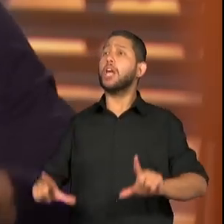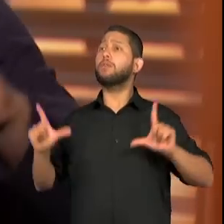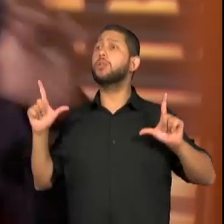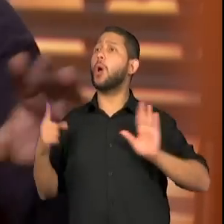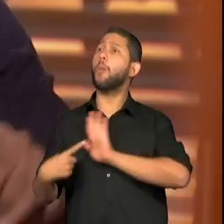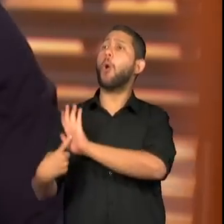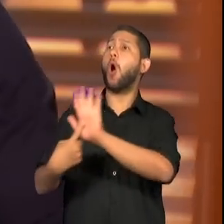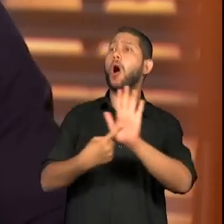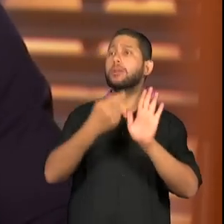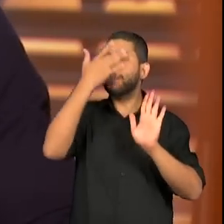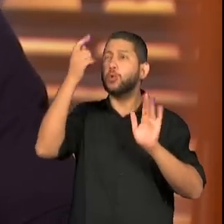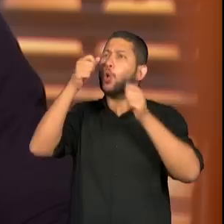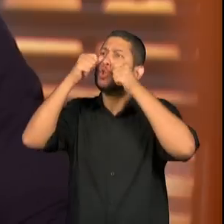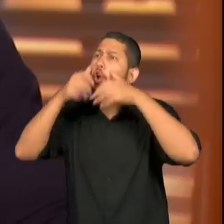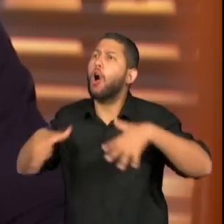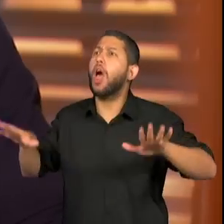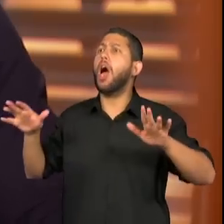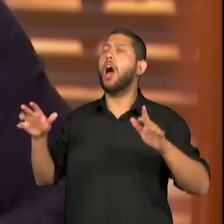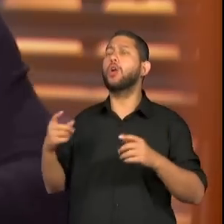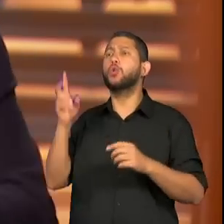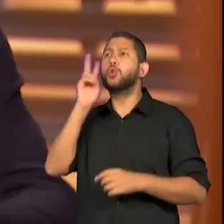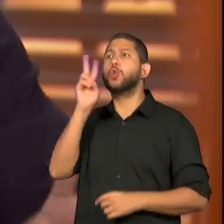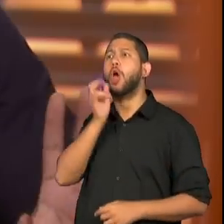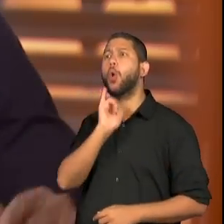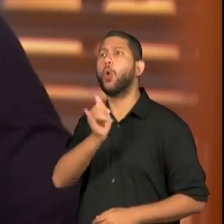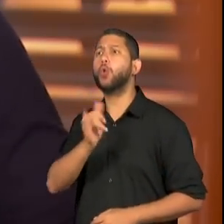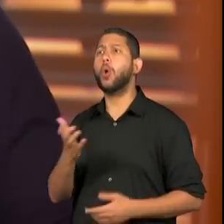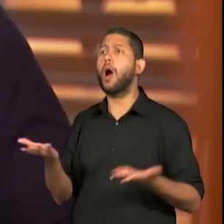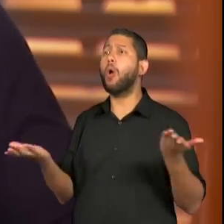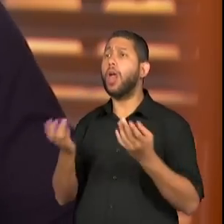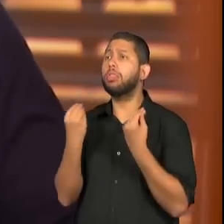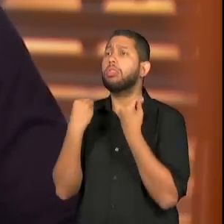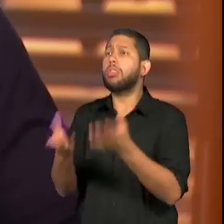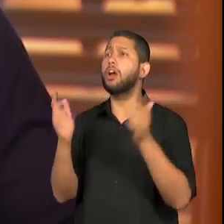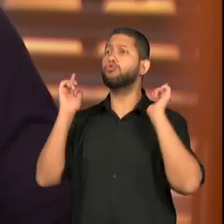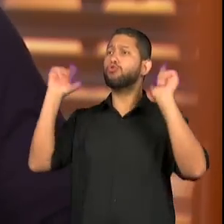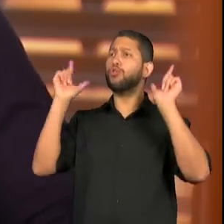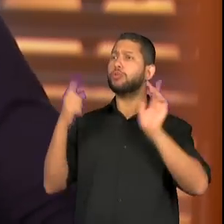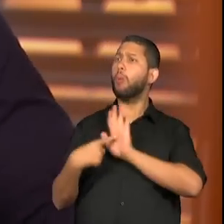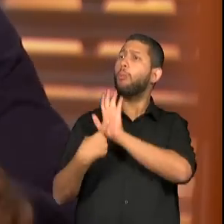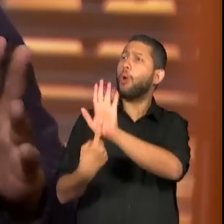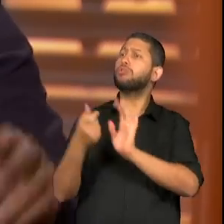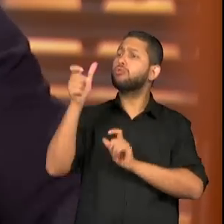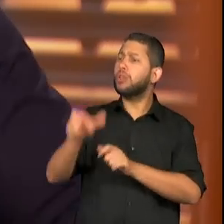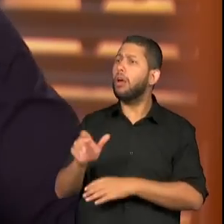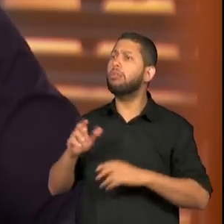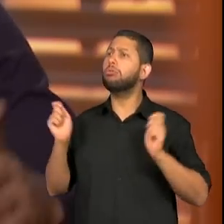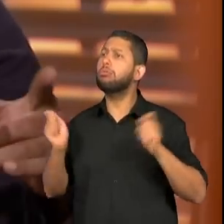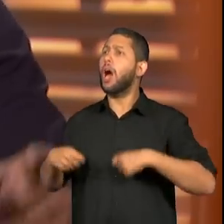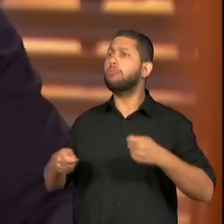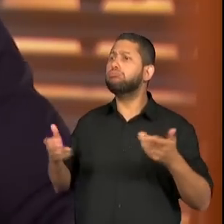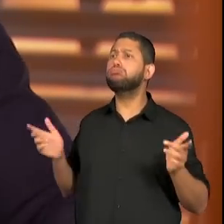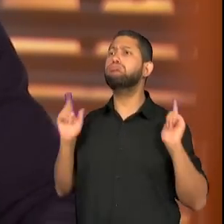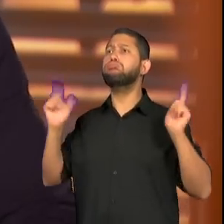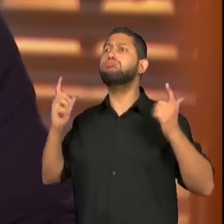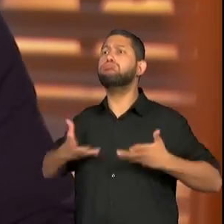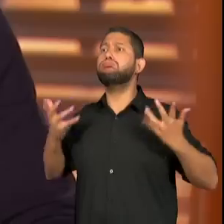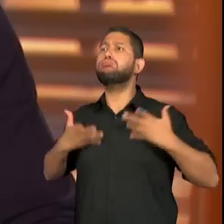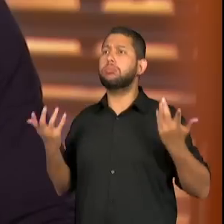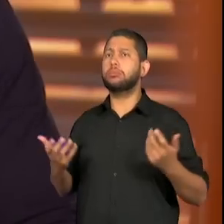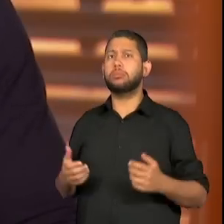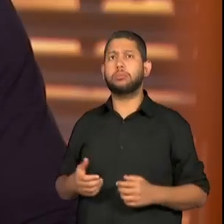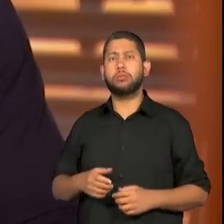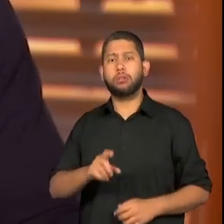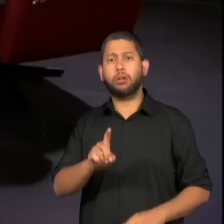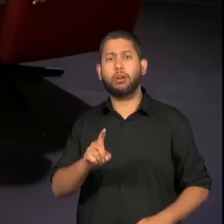fazer as pessoas chorar, já foi contar história triste, agora fazer as pessoas se divertir, mostrar que você também claro. É entretenimento e tal, não sei o que lá. E pá, tu tem um molejo maneiro. Eu falei,